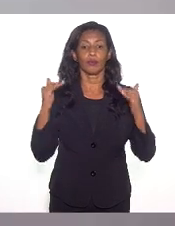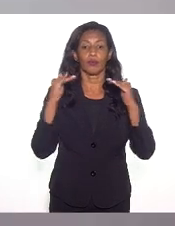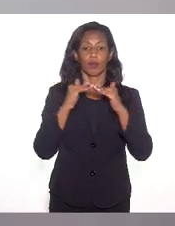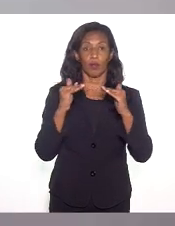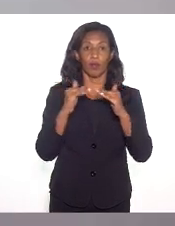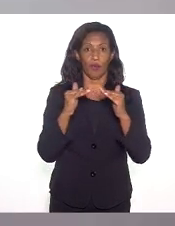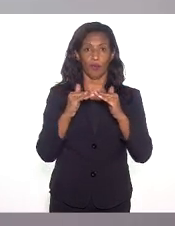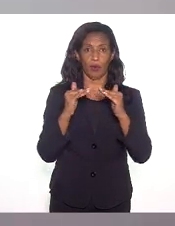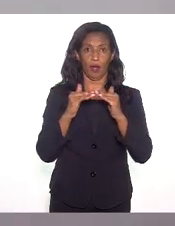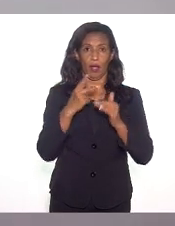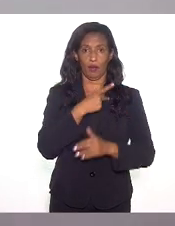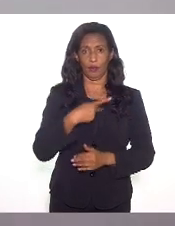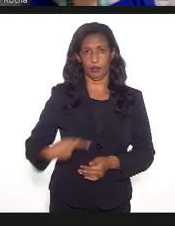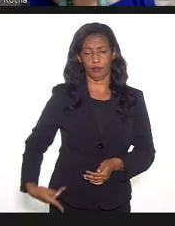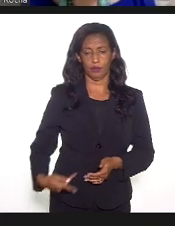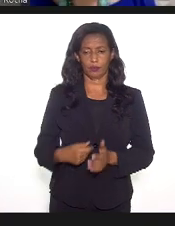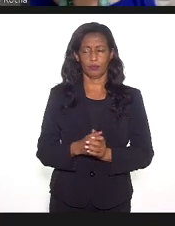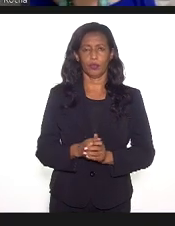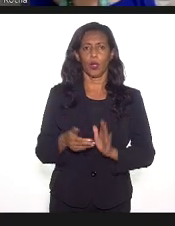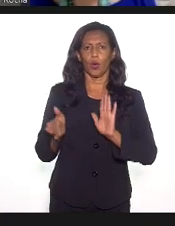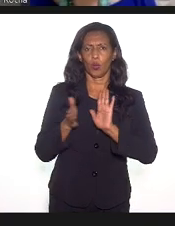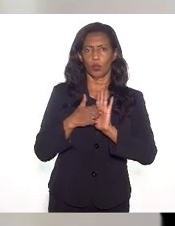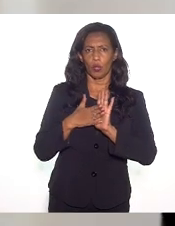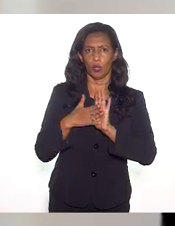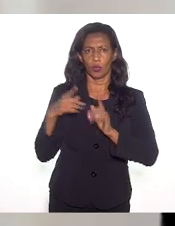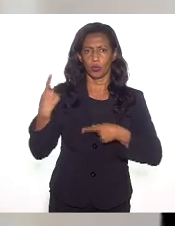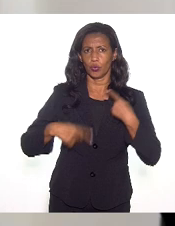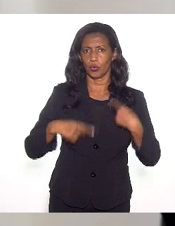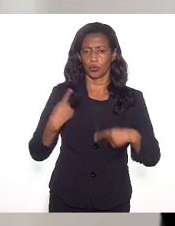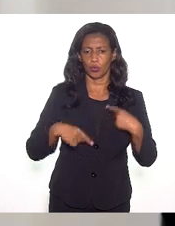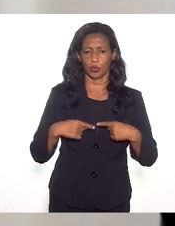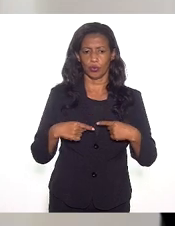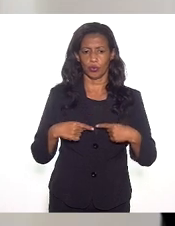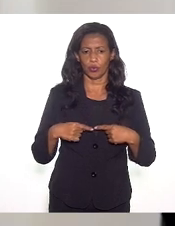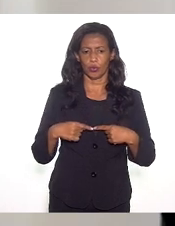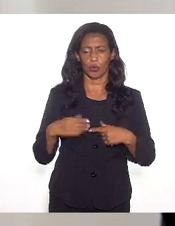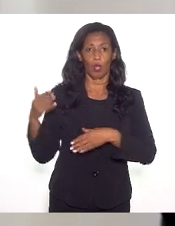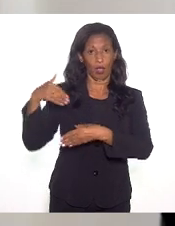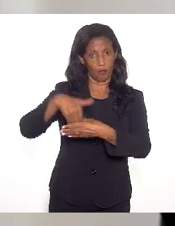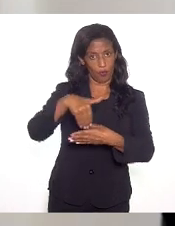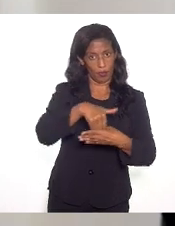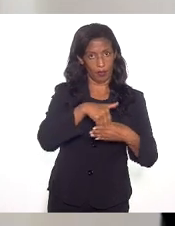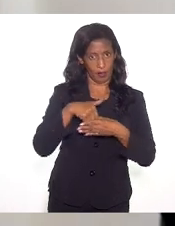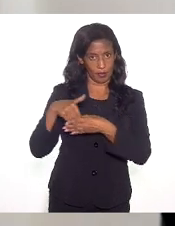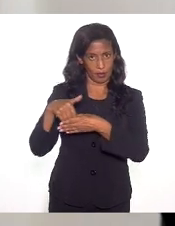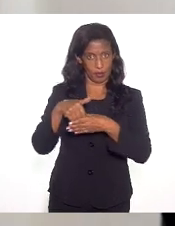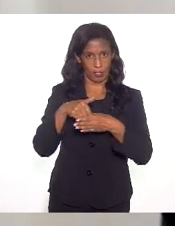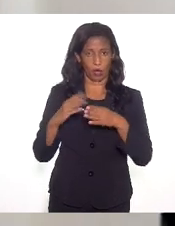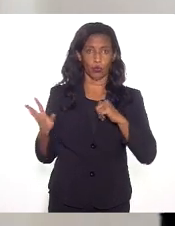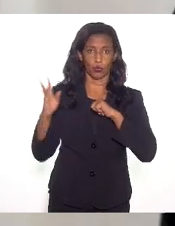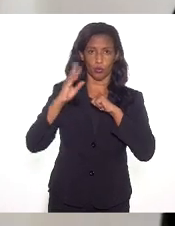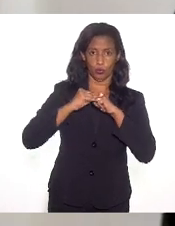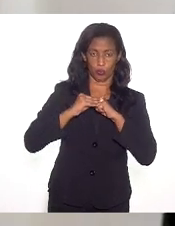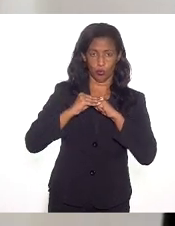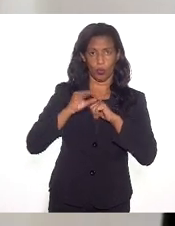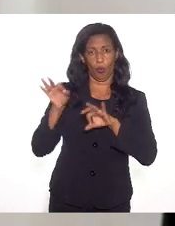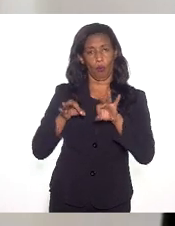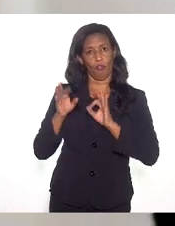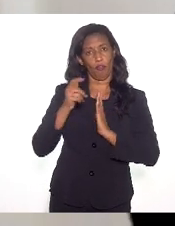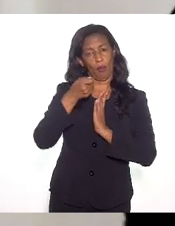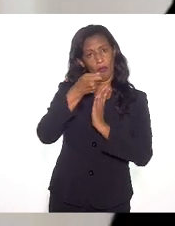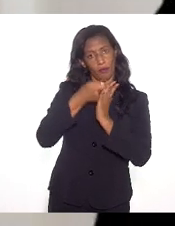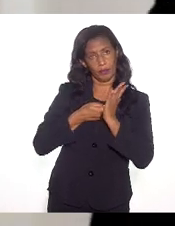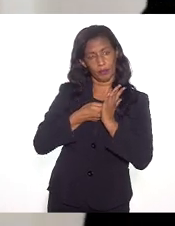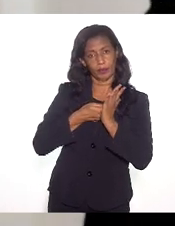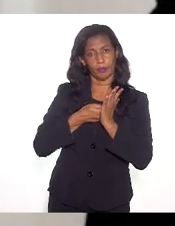Favorável, presidente. Os pareceres emitidos em discussão, em votação substitutivo conforme final da Comissão de